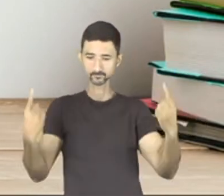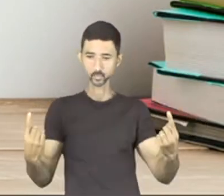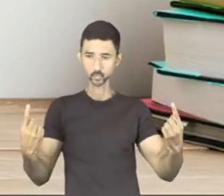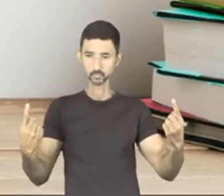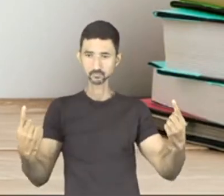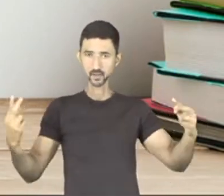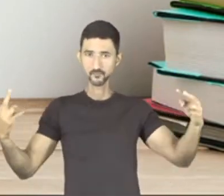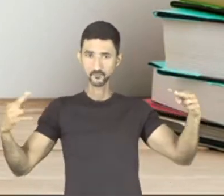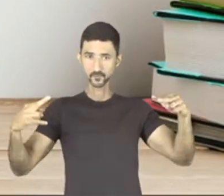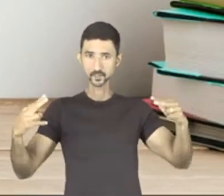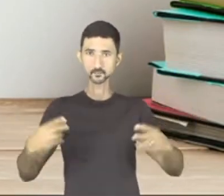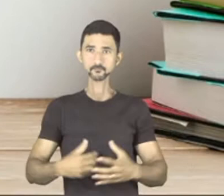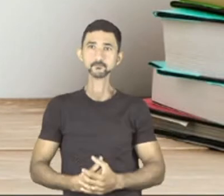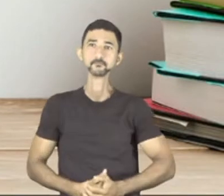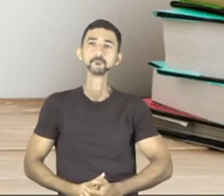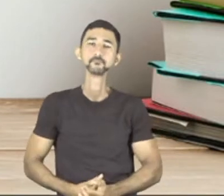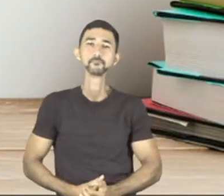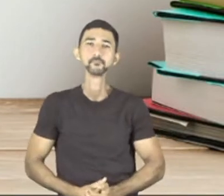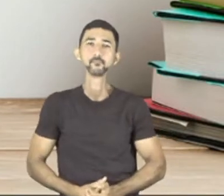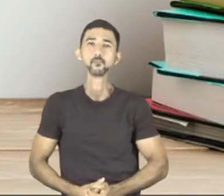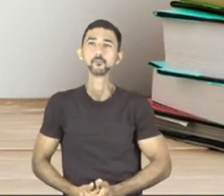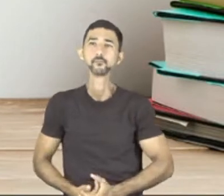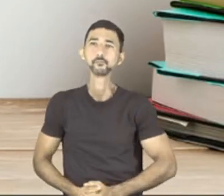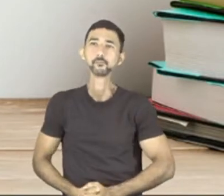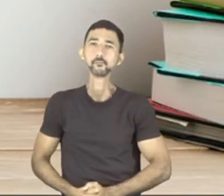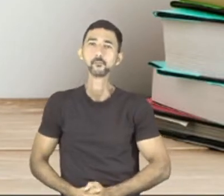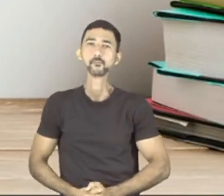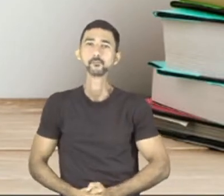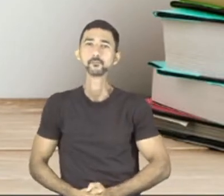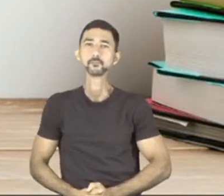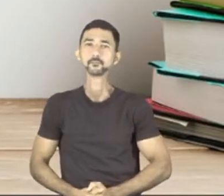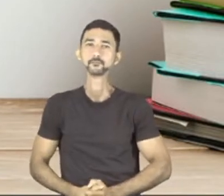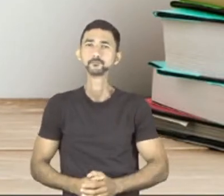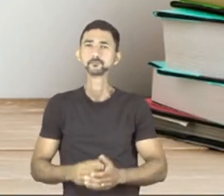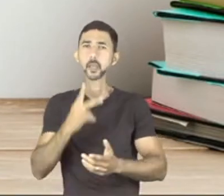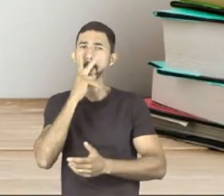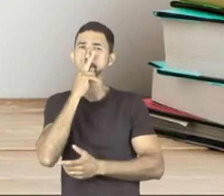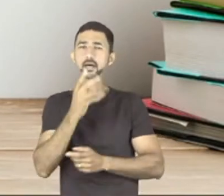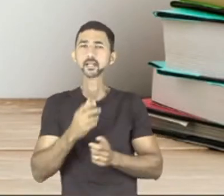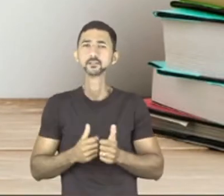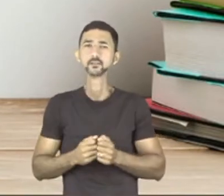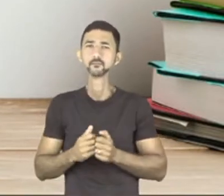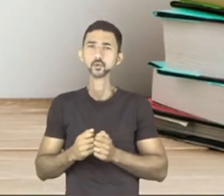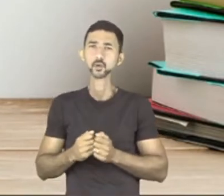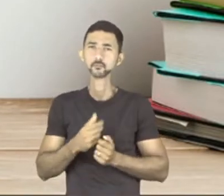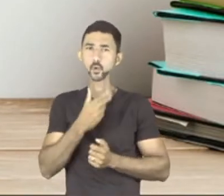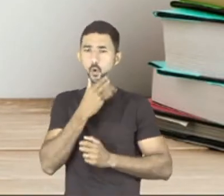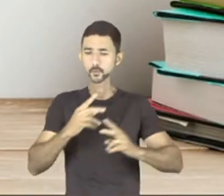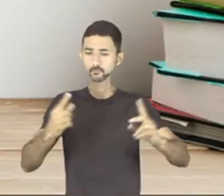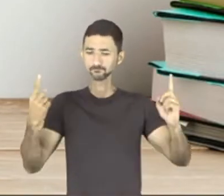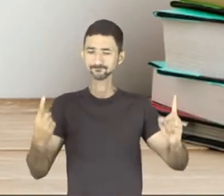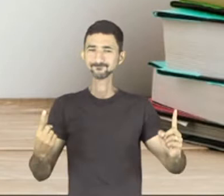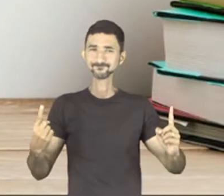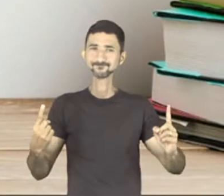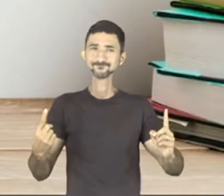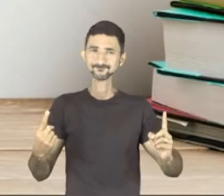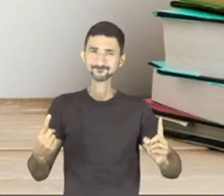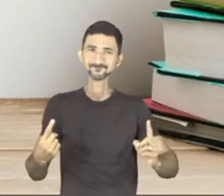um controle remoto que vai marcar a pontuação. Certo? Como se fosse um videogame. Já jogaram